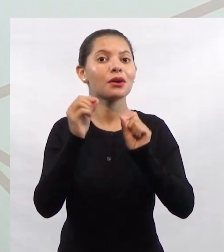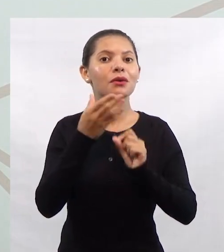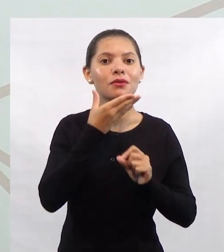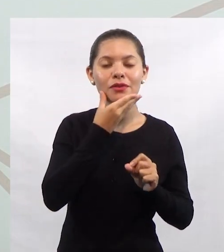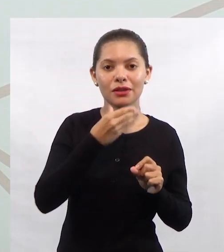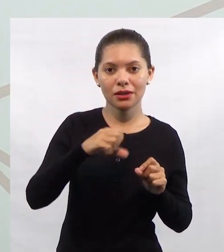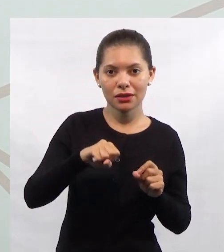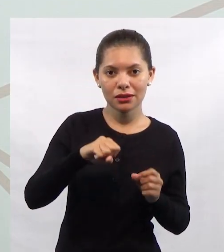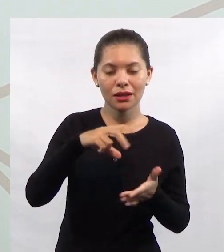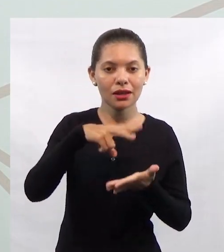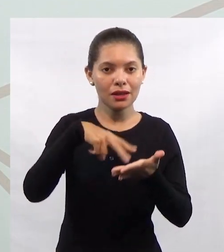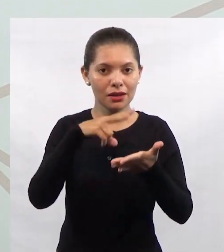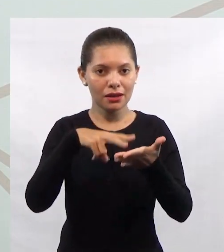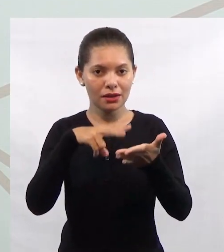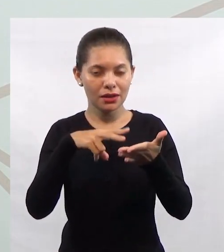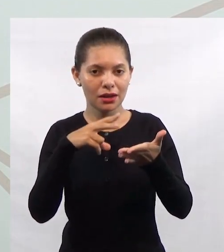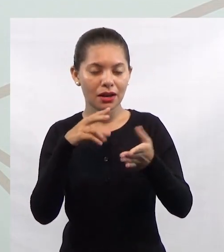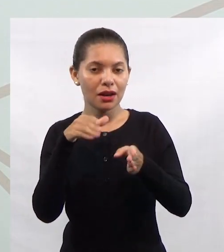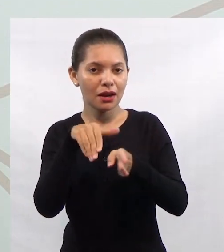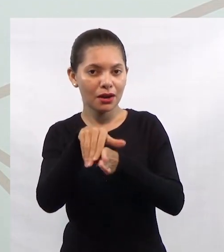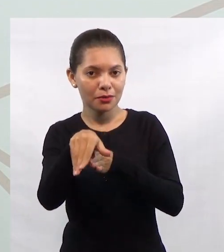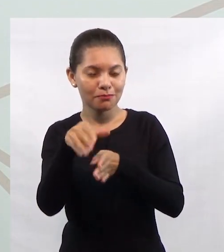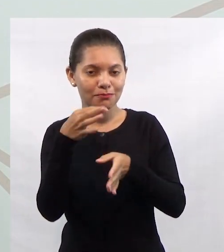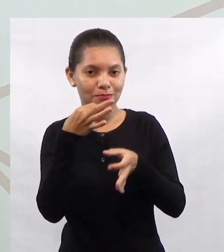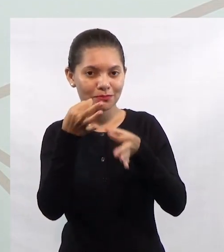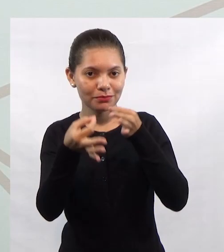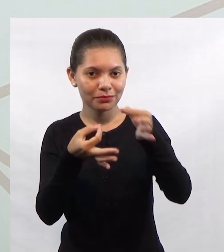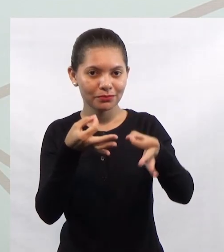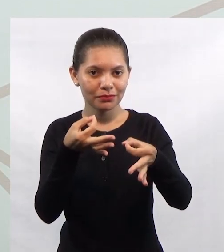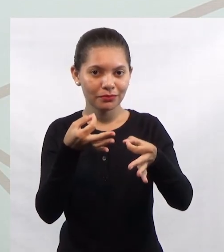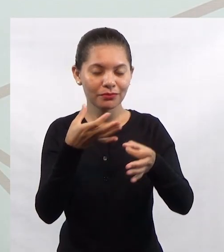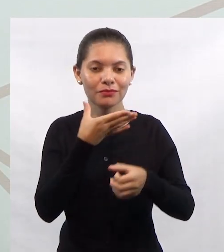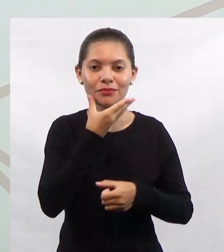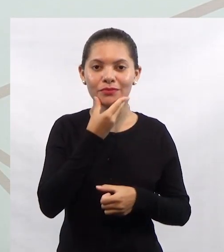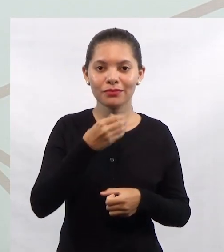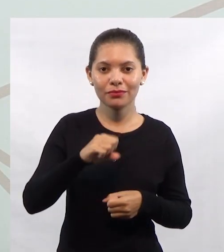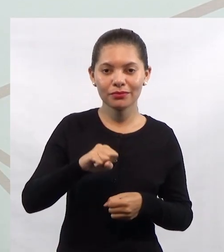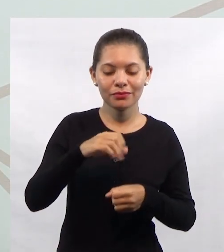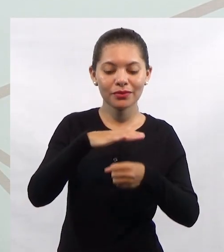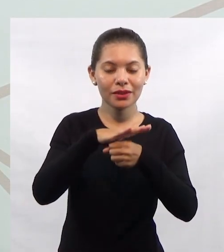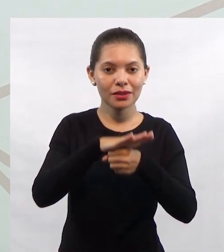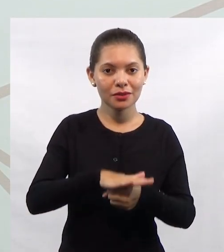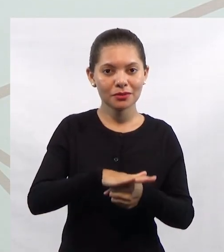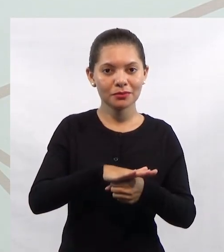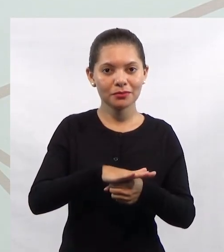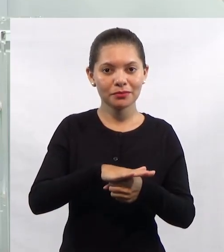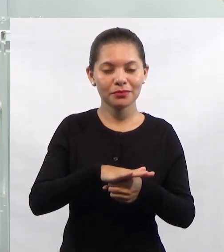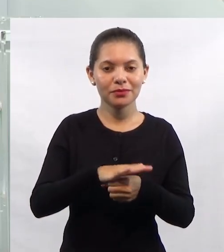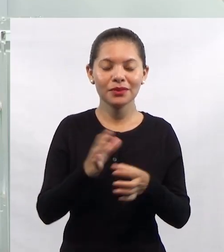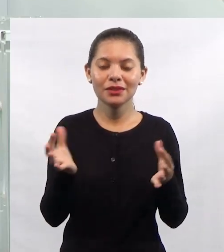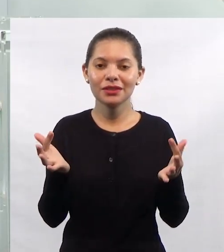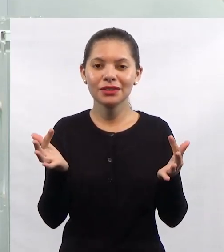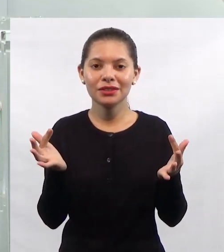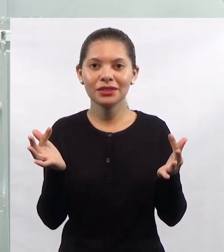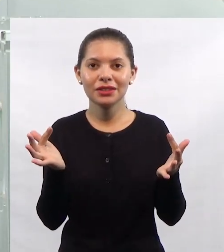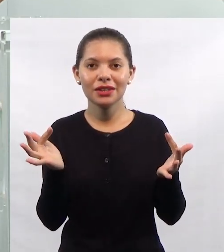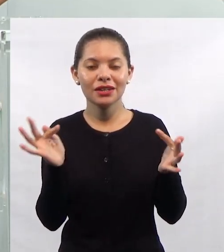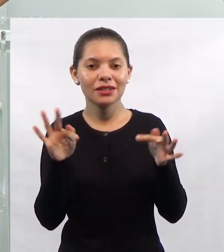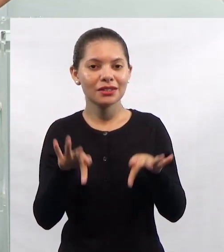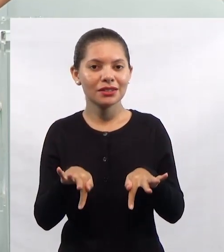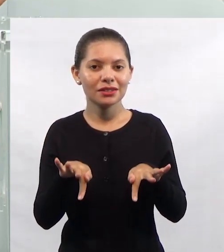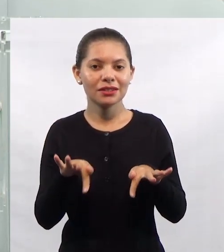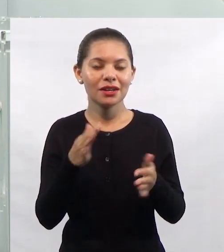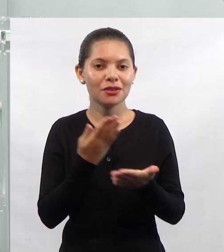perspectiva freiriana. Leia Recomendação Pedagogia do Oprimido, do Paulo Freire. E, lógico, a gente